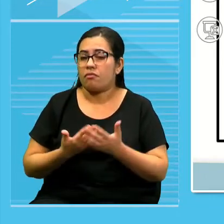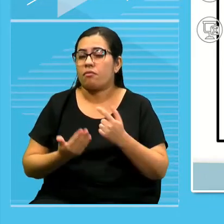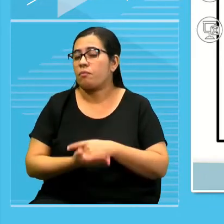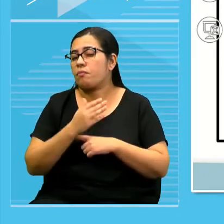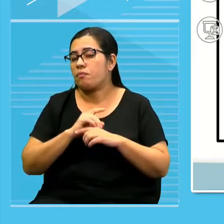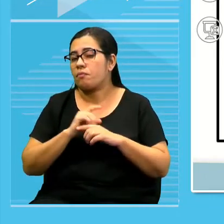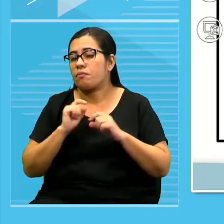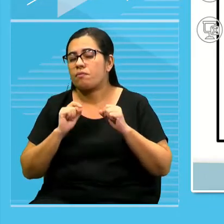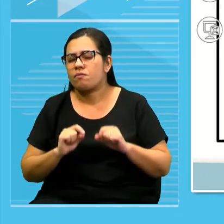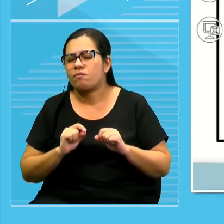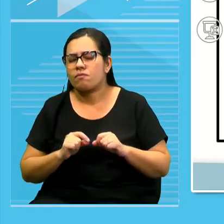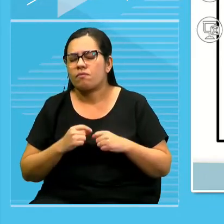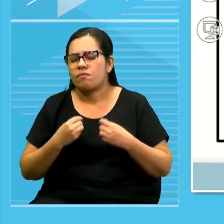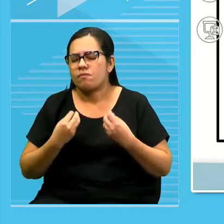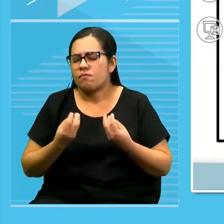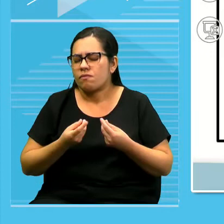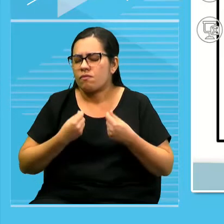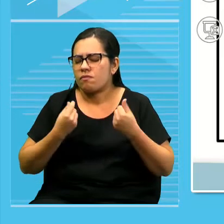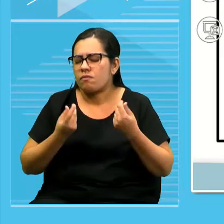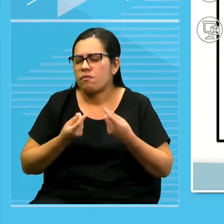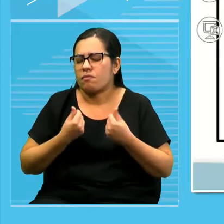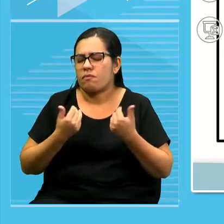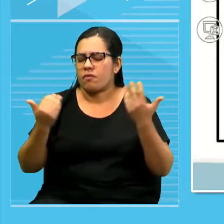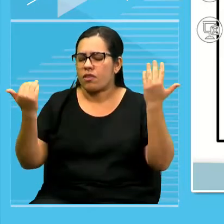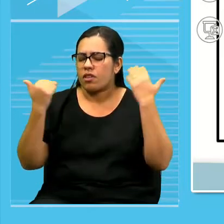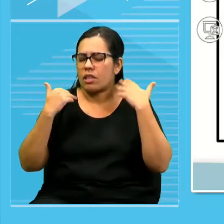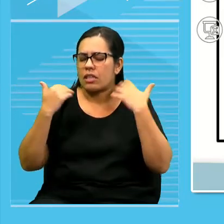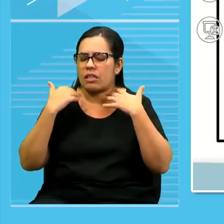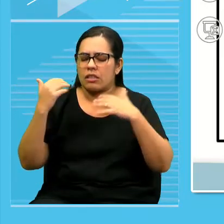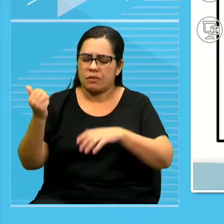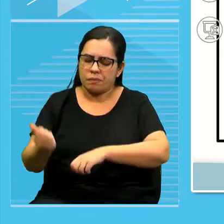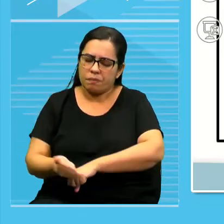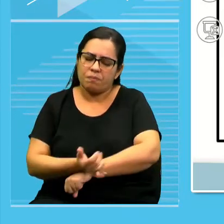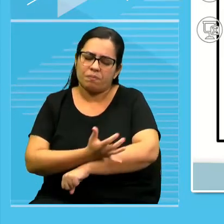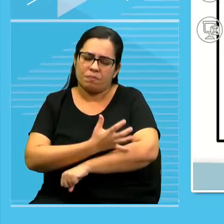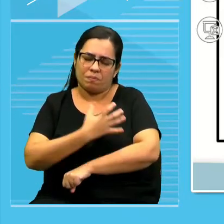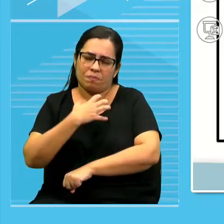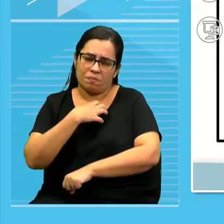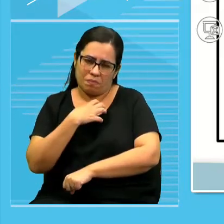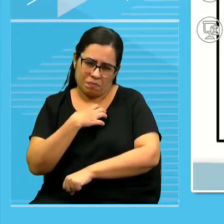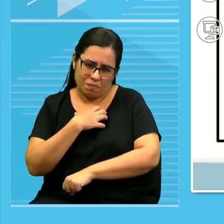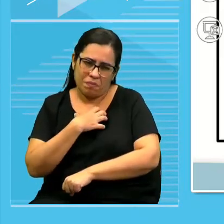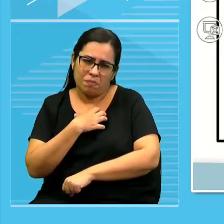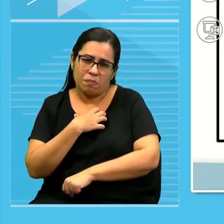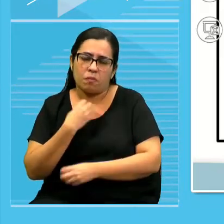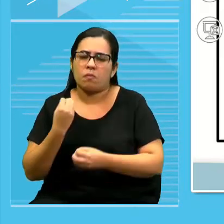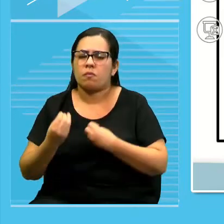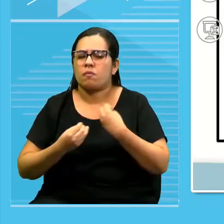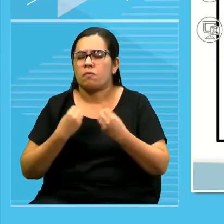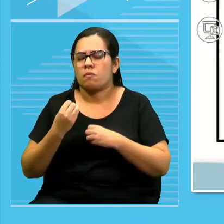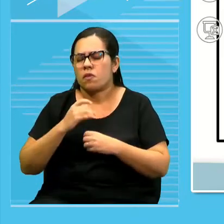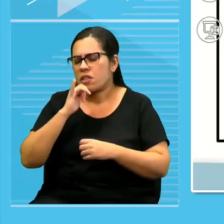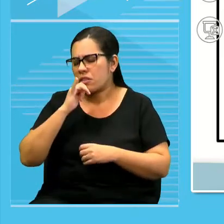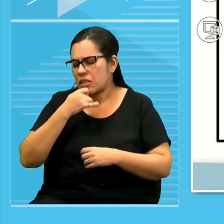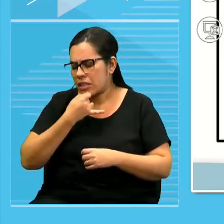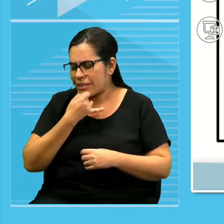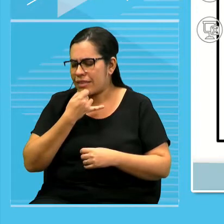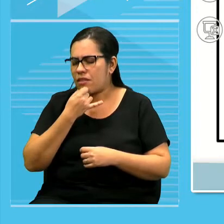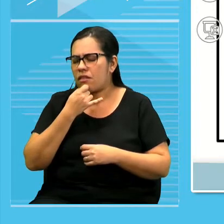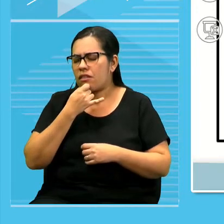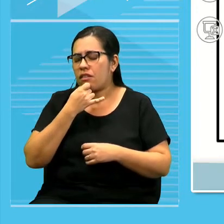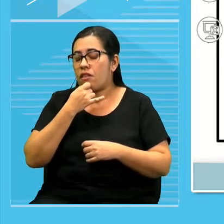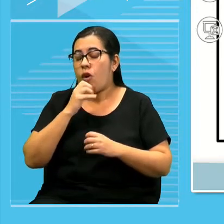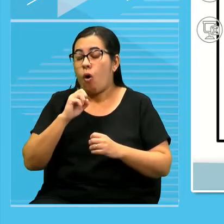a ter uma sensibilidade a trabalhar com as nossas emoções né forma que eu fico triste feliz